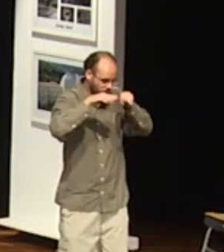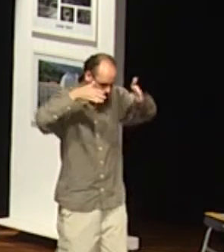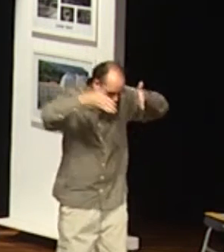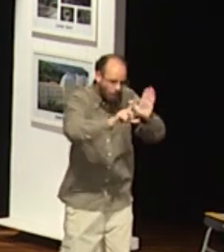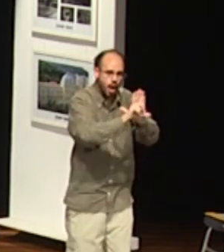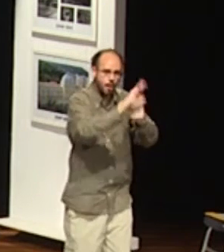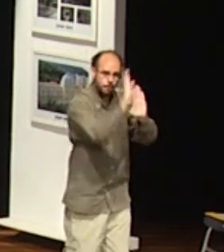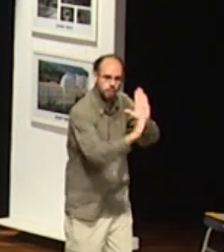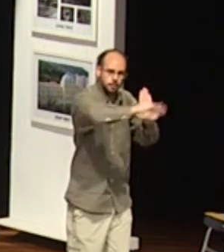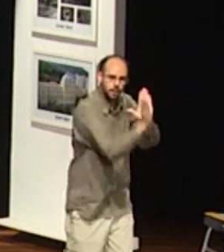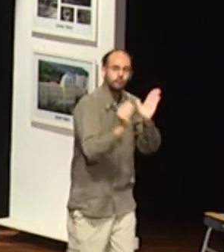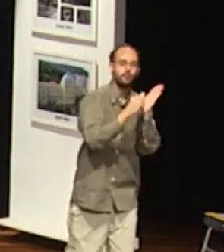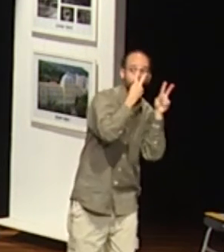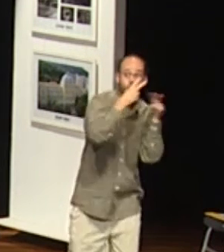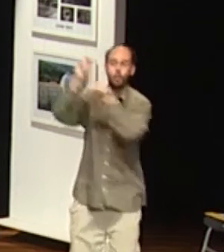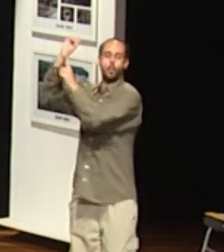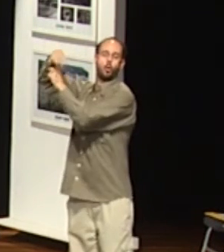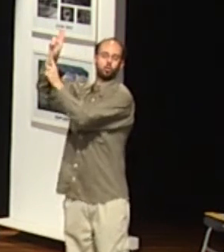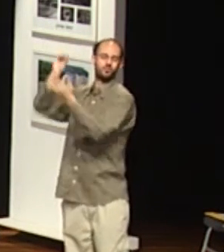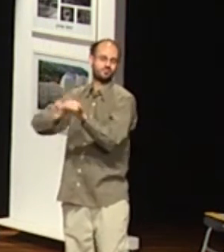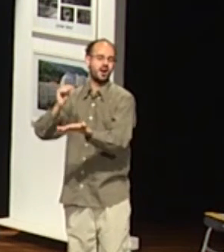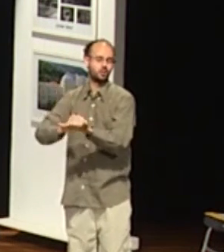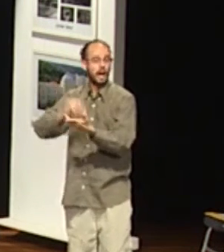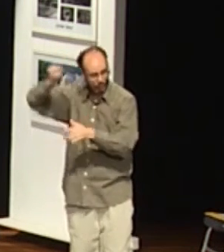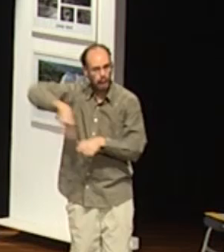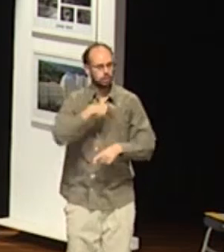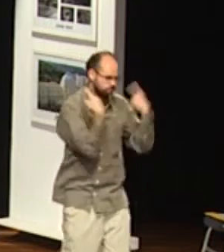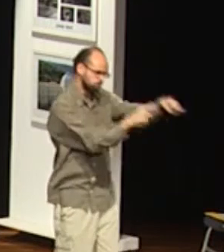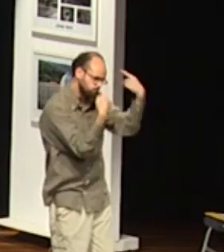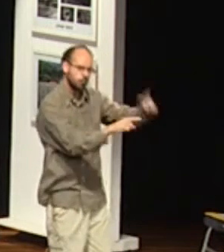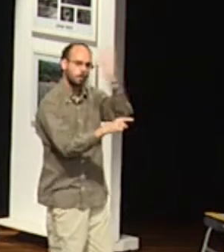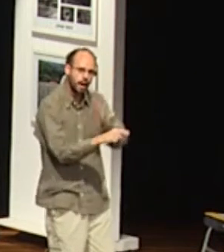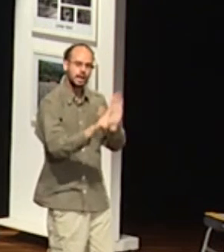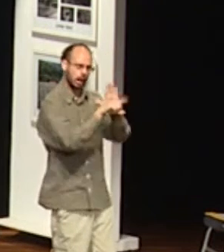Mas o Brasil ele precisa estar atento às leis que são